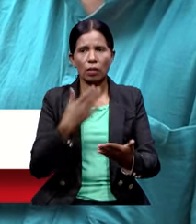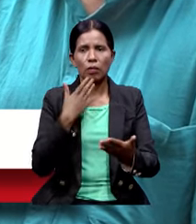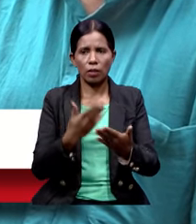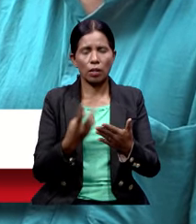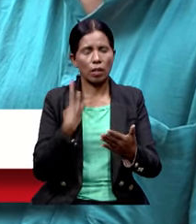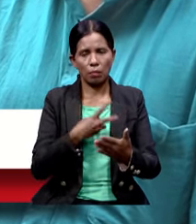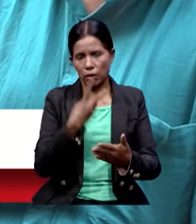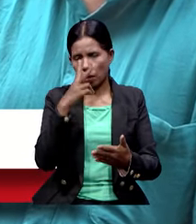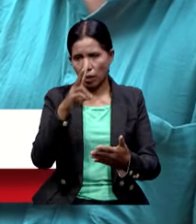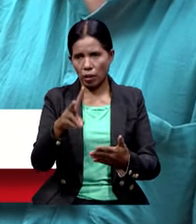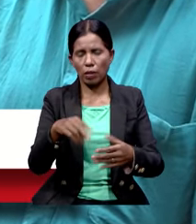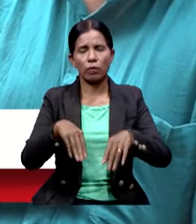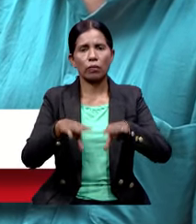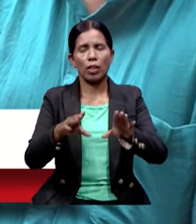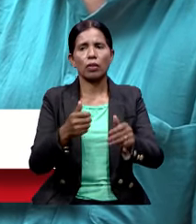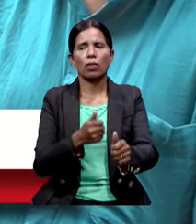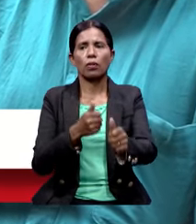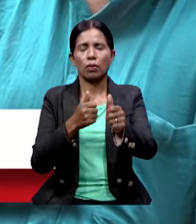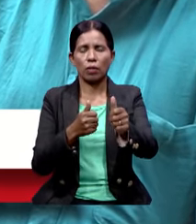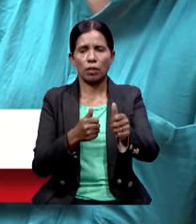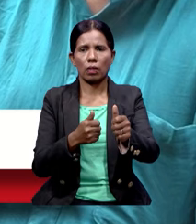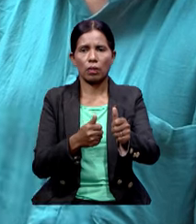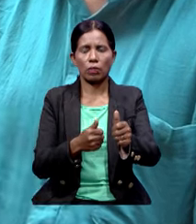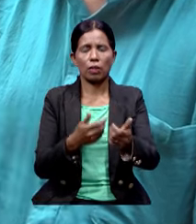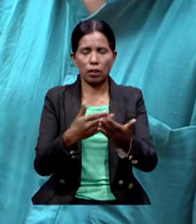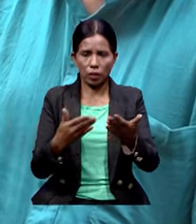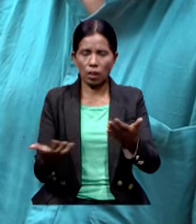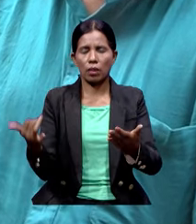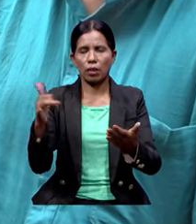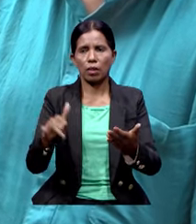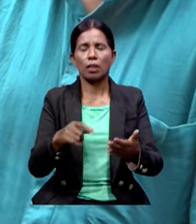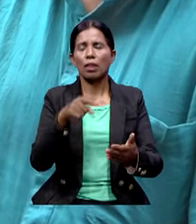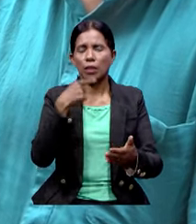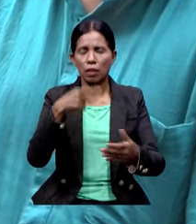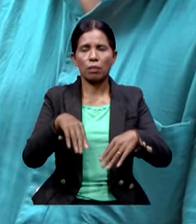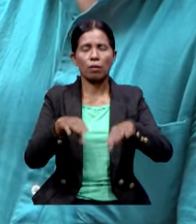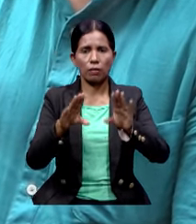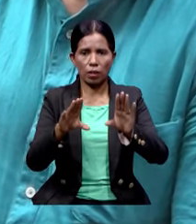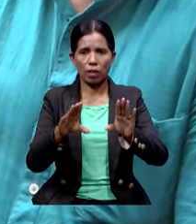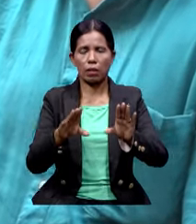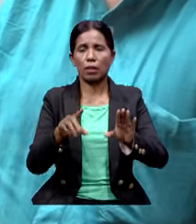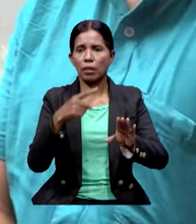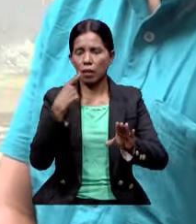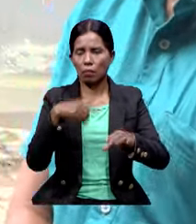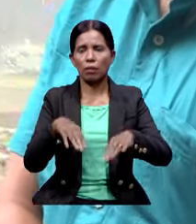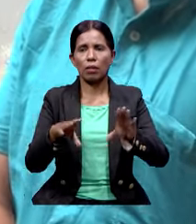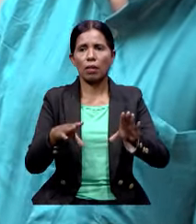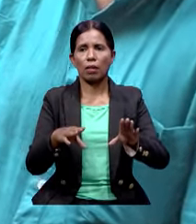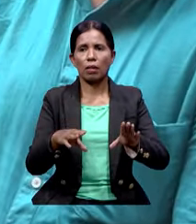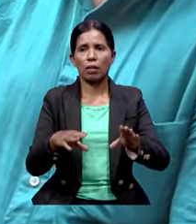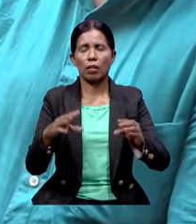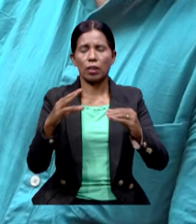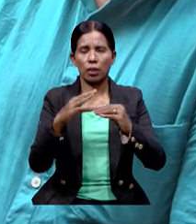série falta ir foi ter produto por exemplo se me há negócio vá ob o sapato